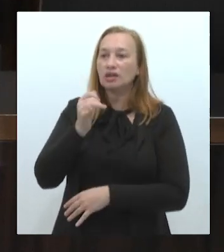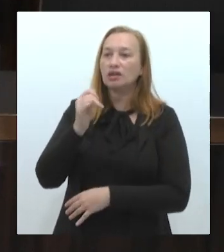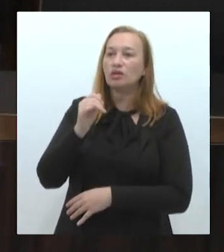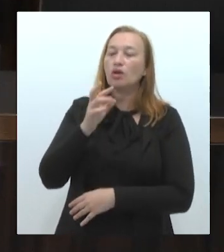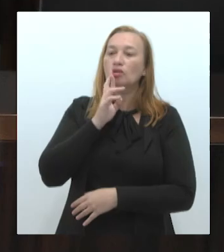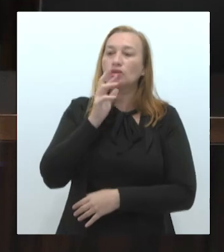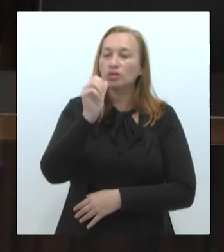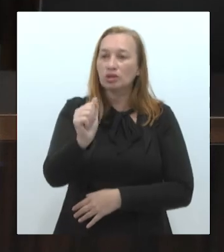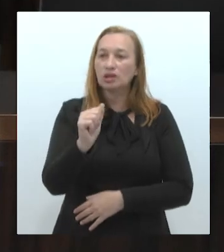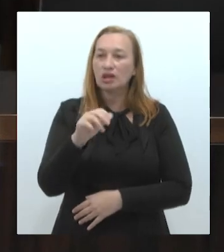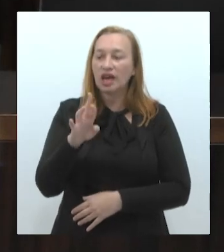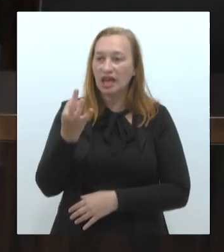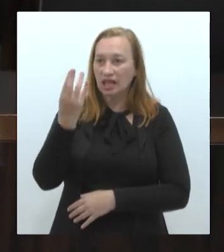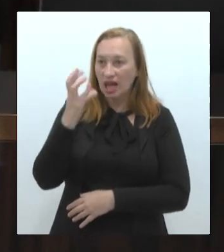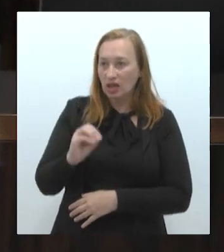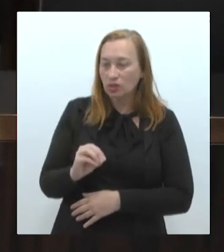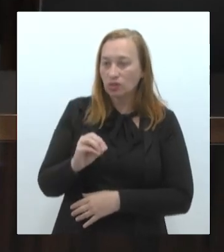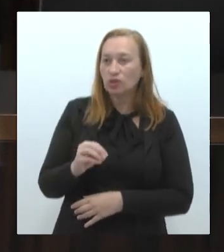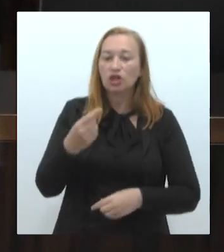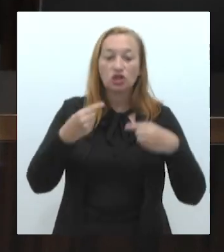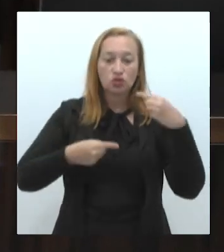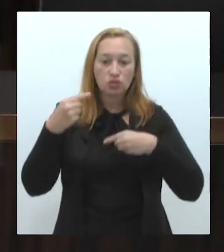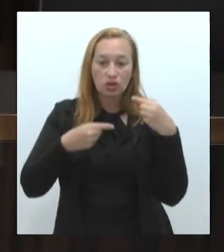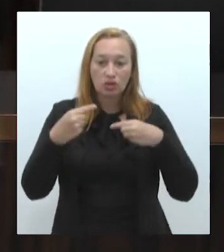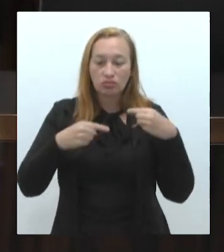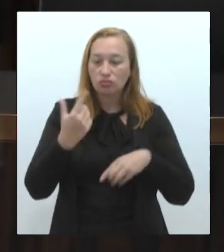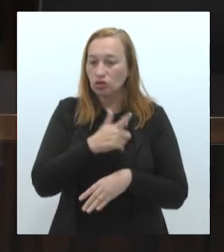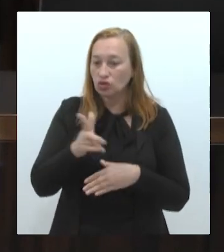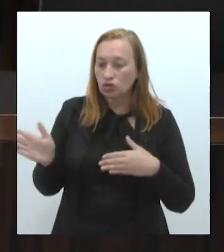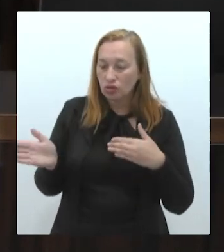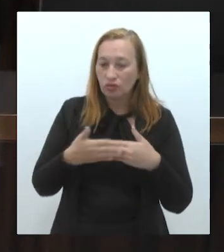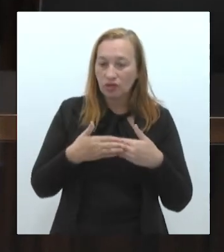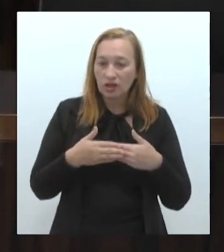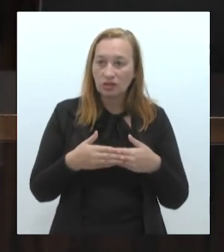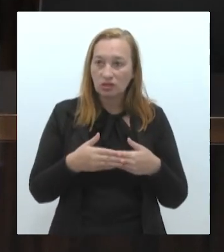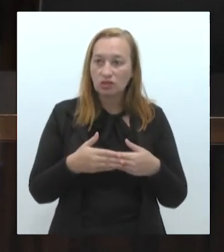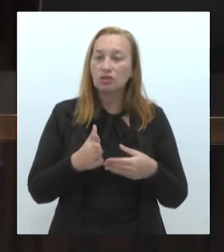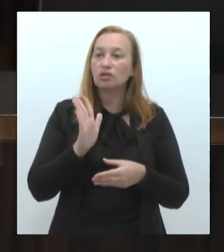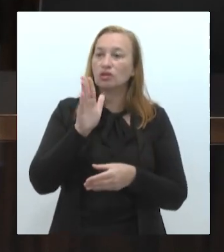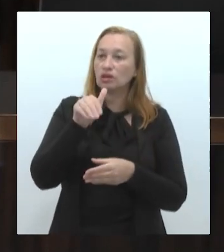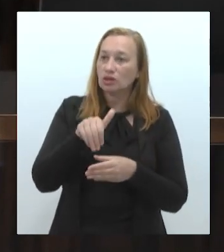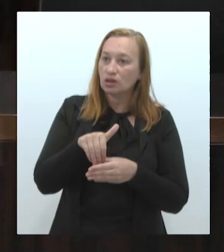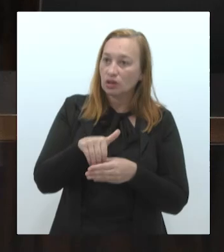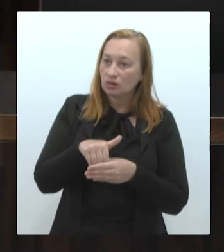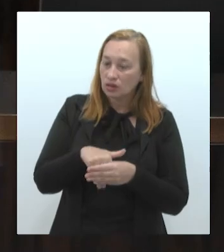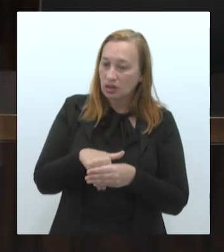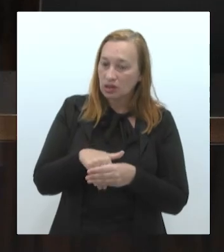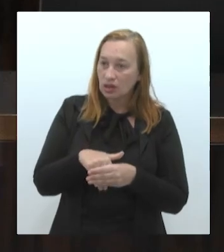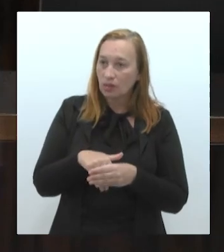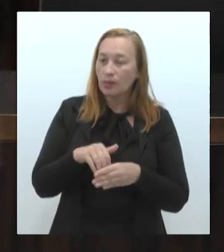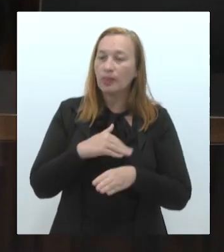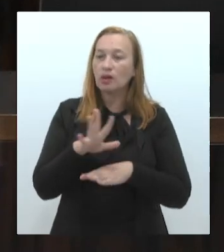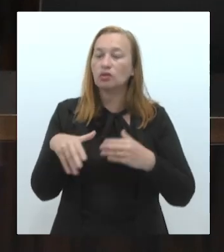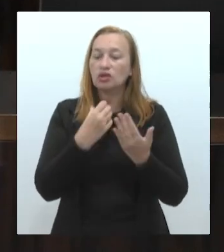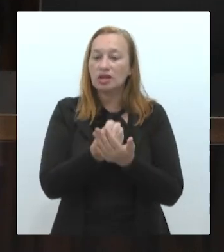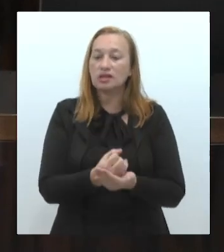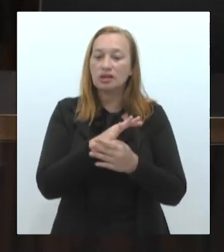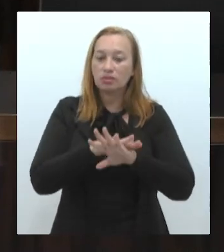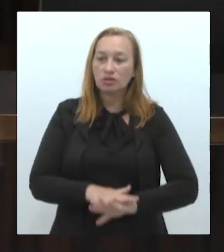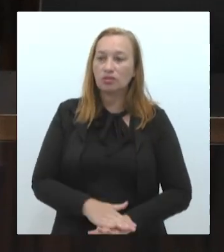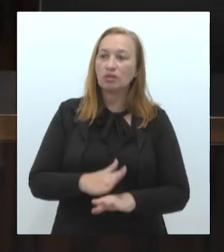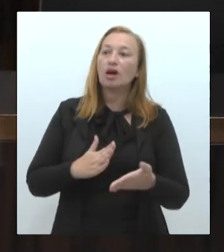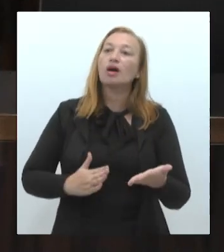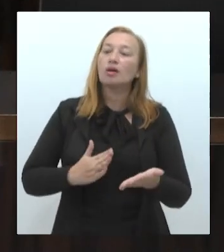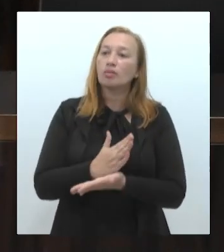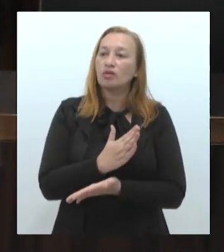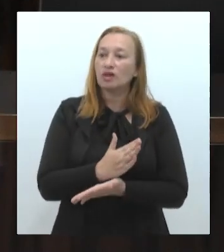Amorim e Renato Machado. Em discussão. Não havendo quem queira discutir, encerrada a discussão. Em votação. Senhores que aprovam, permaneçam como